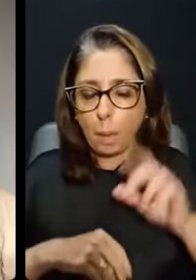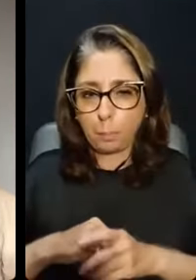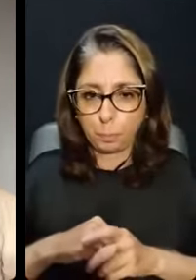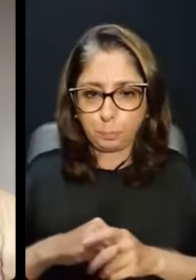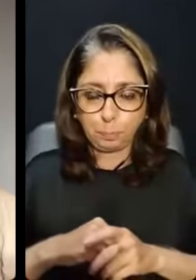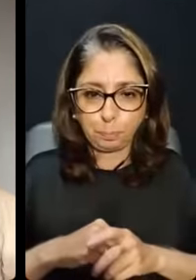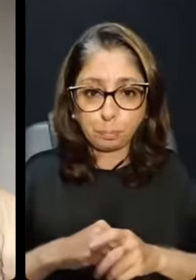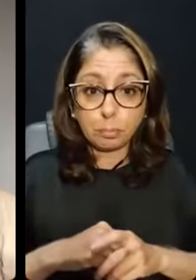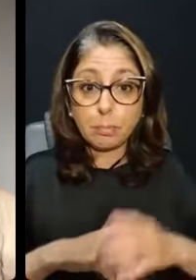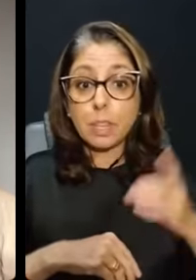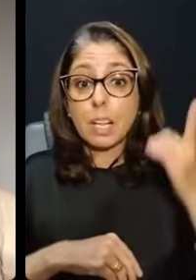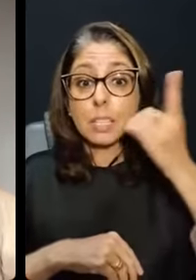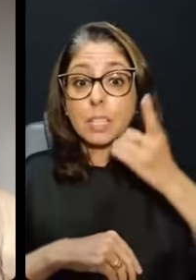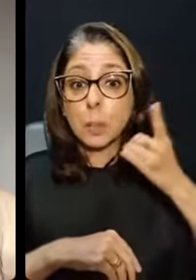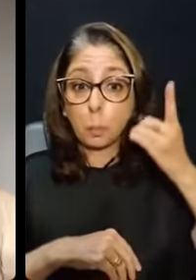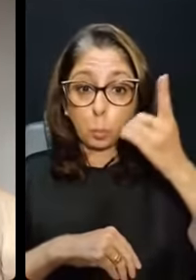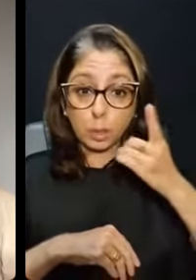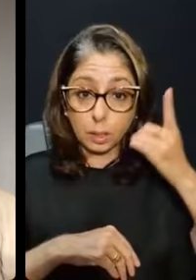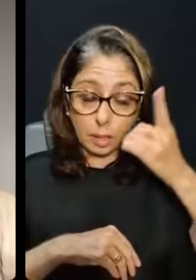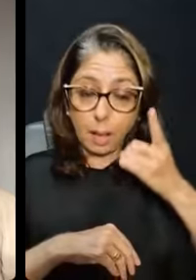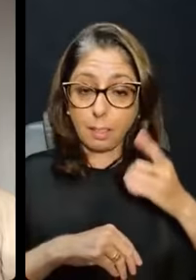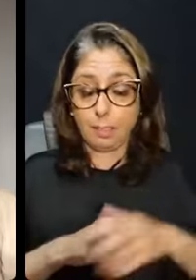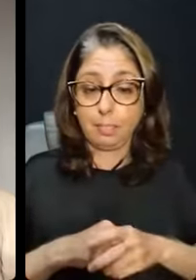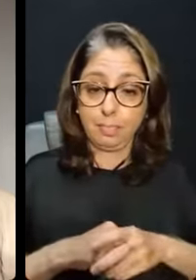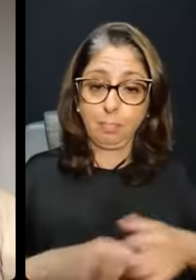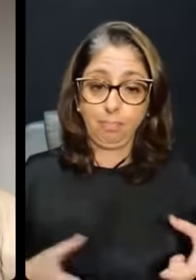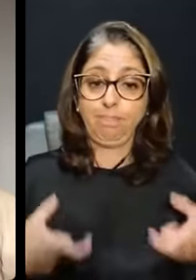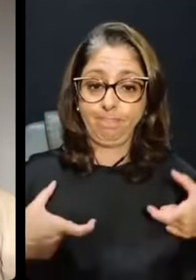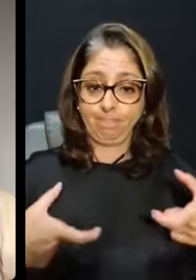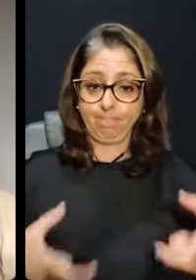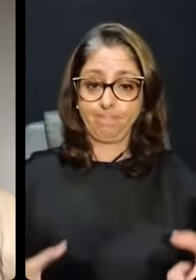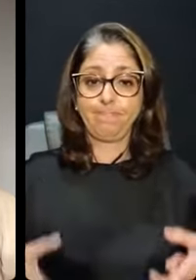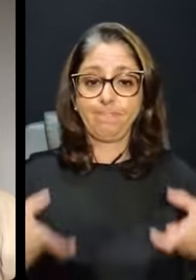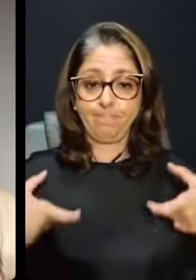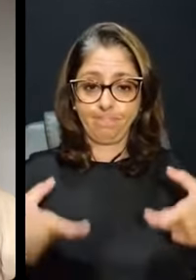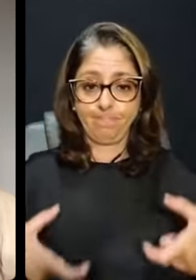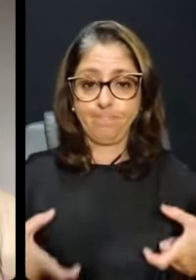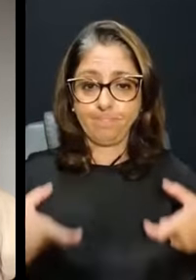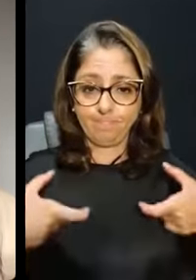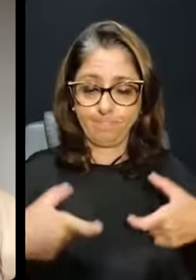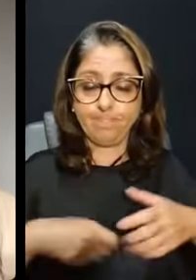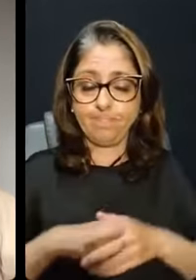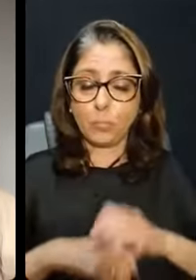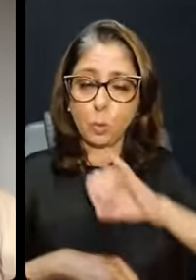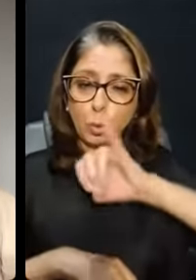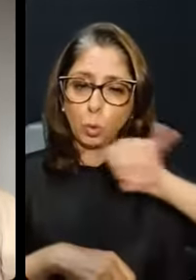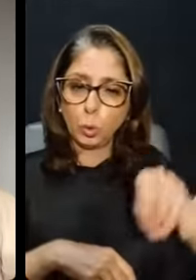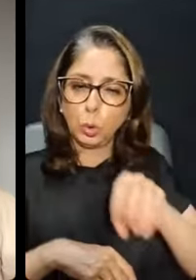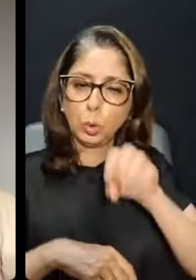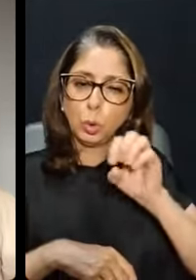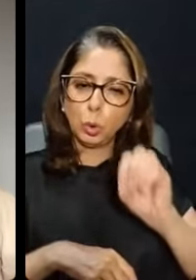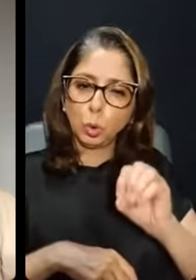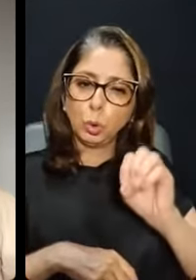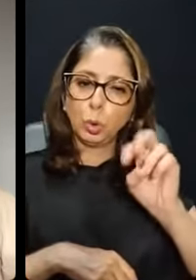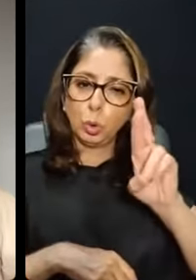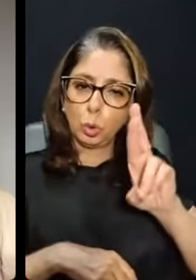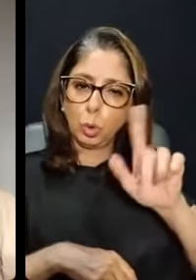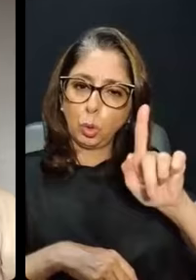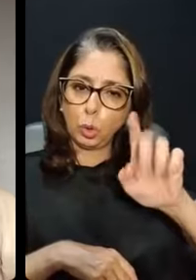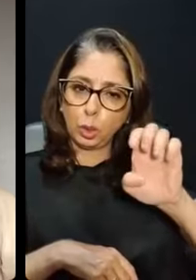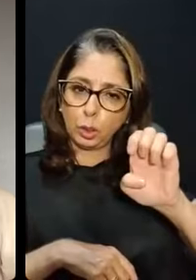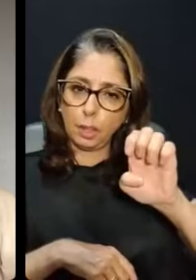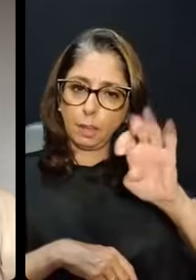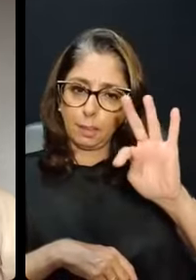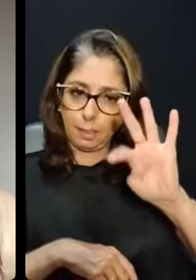deputada Georgette Vidor, cadeirante, e ela foi, assim, uma guerreira nessa coisa de mudar a forma como as